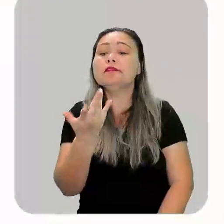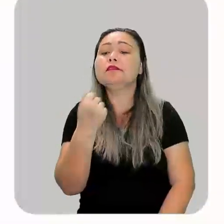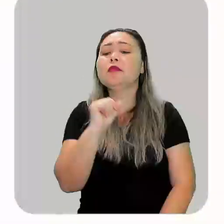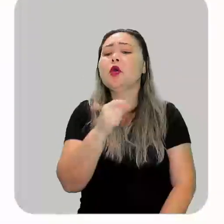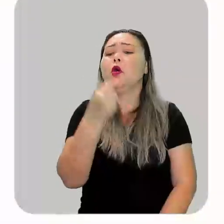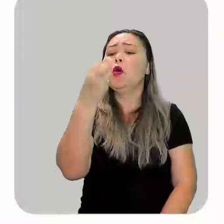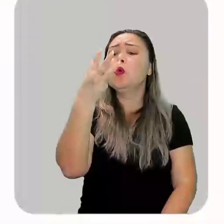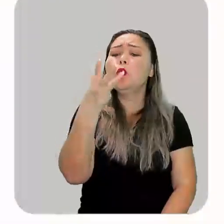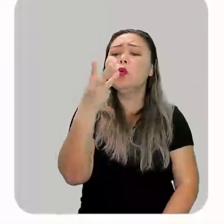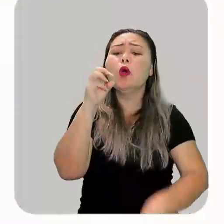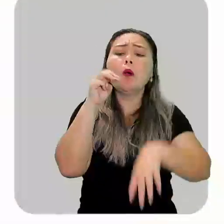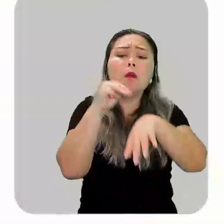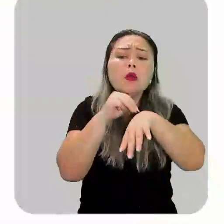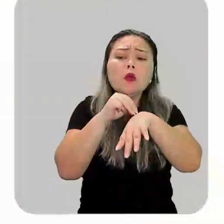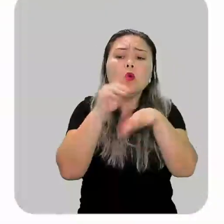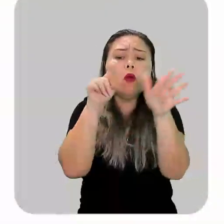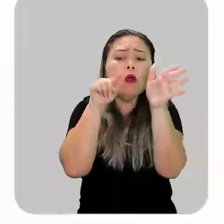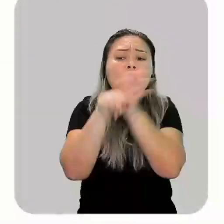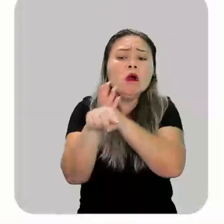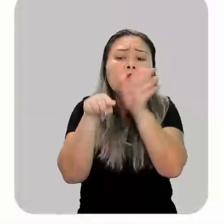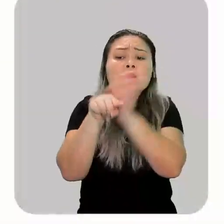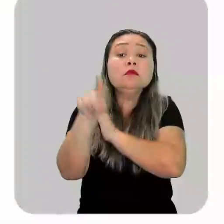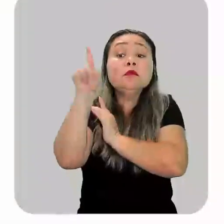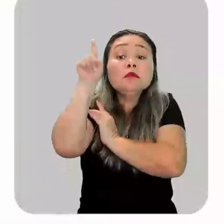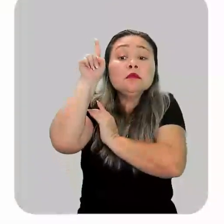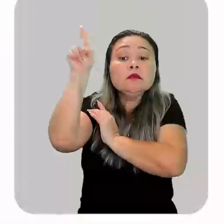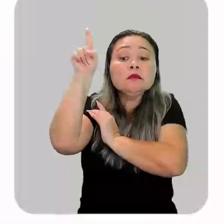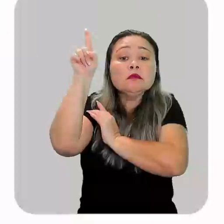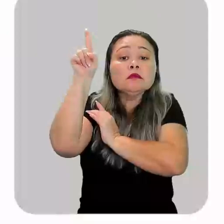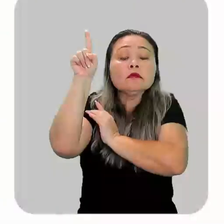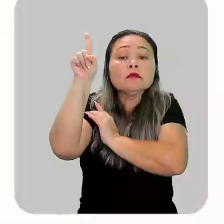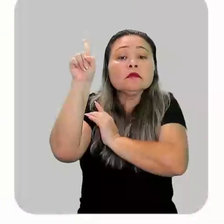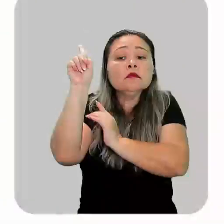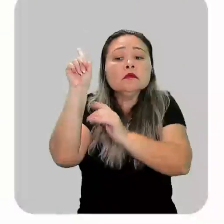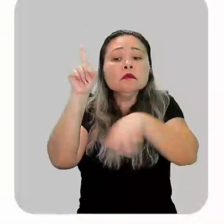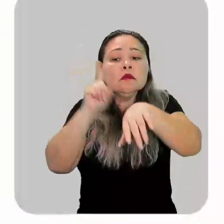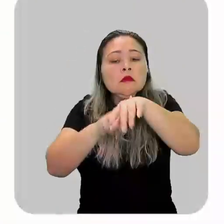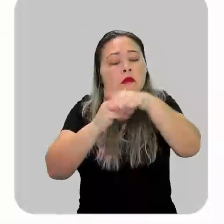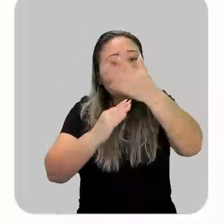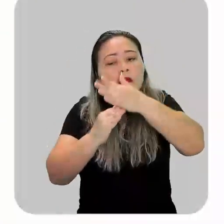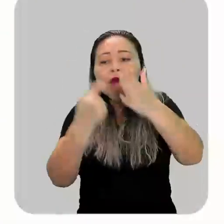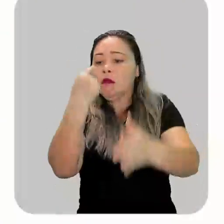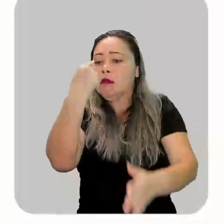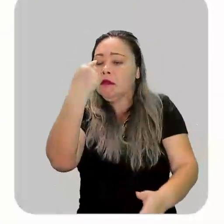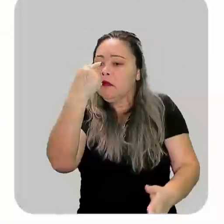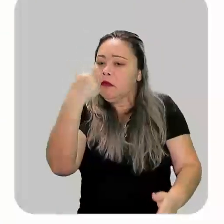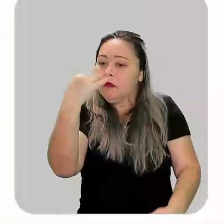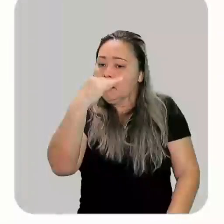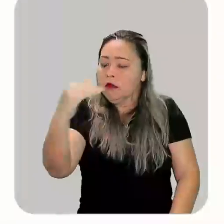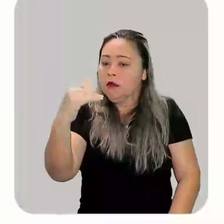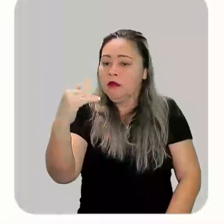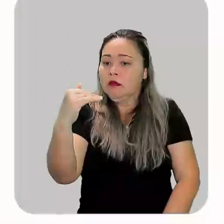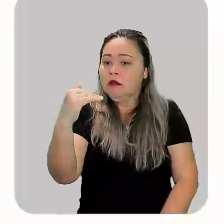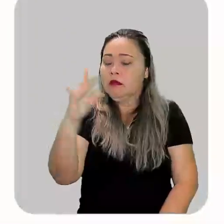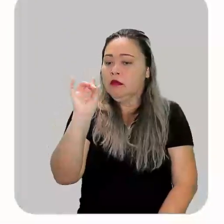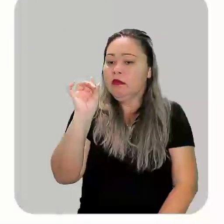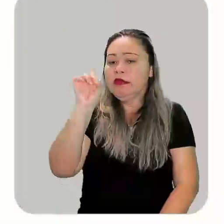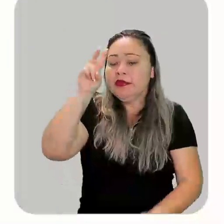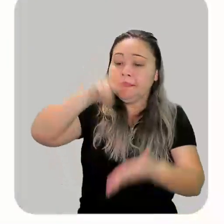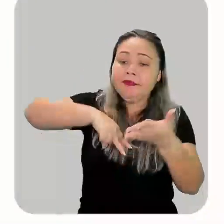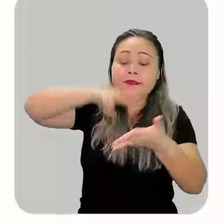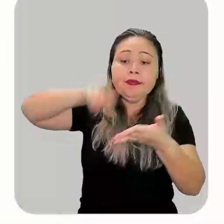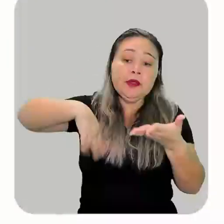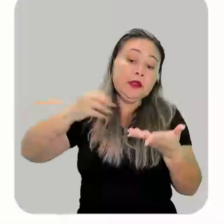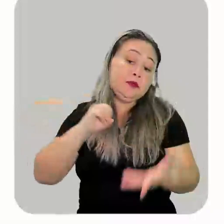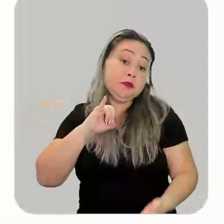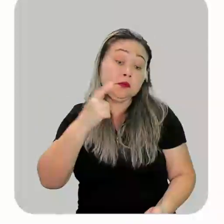3 minutos por questão. Nessa daqui, ó, você ia gastar no máximo 1 minuto e meio. Né? Tem toda a leitura, né?